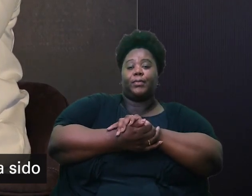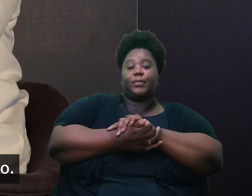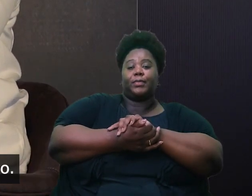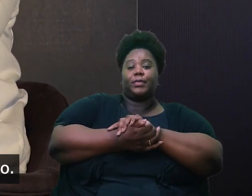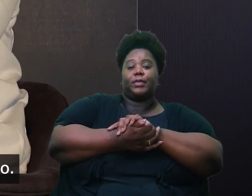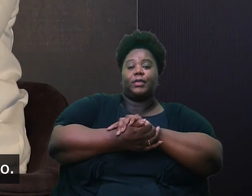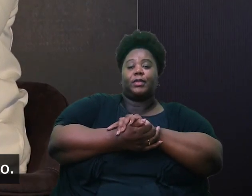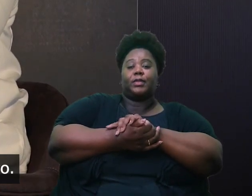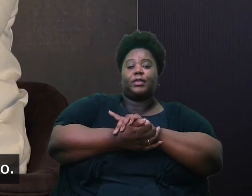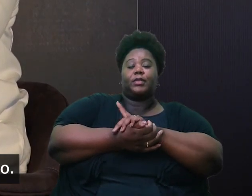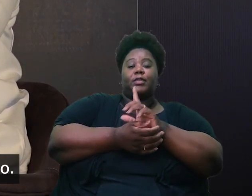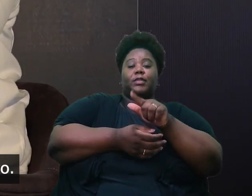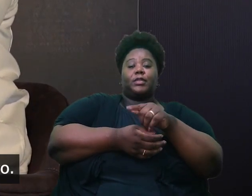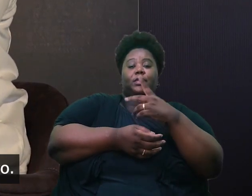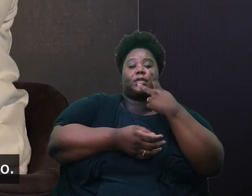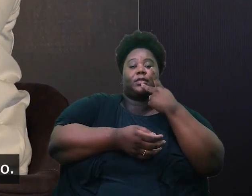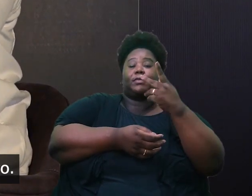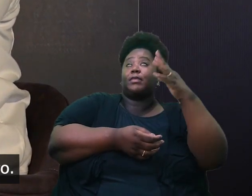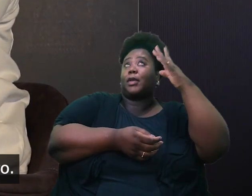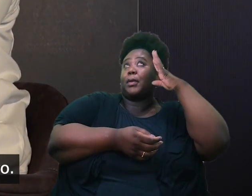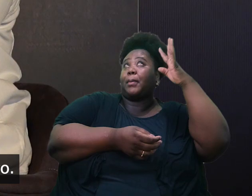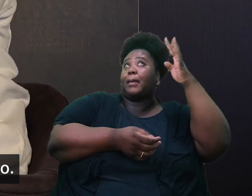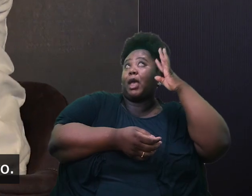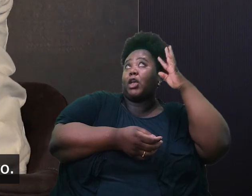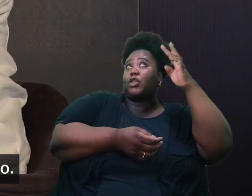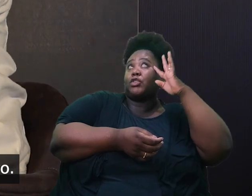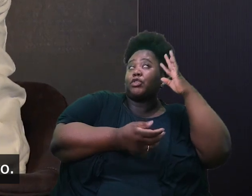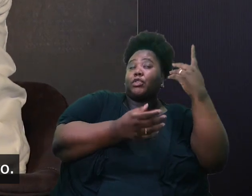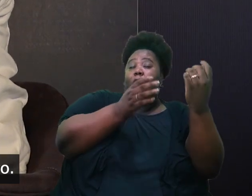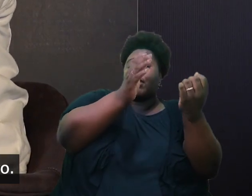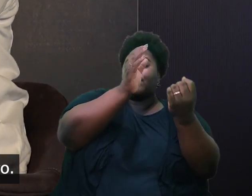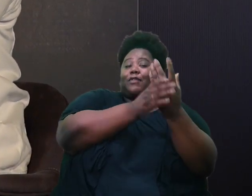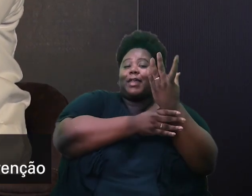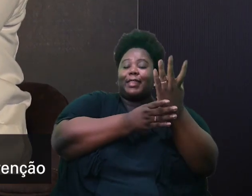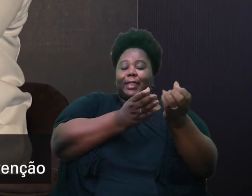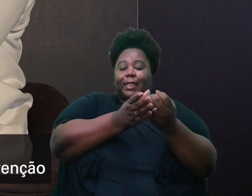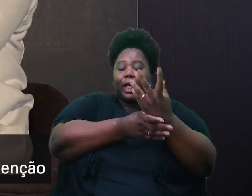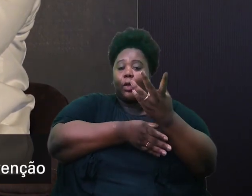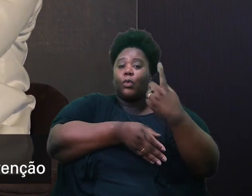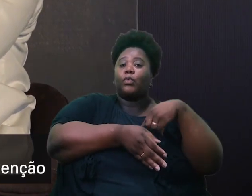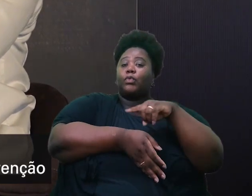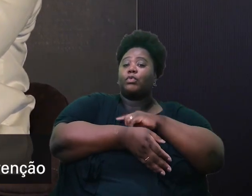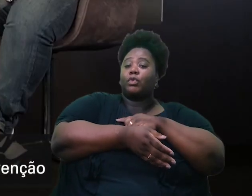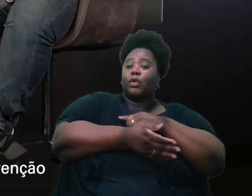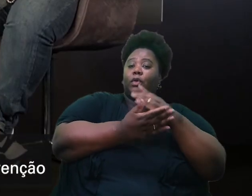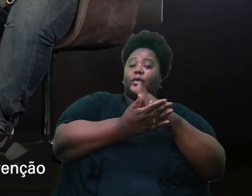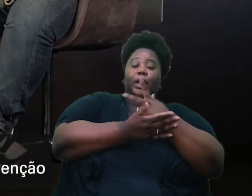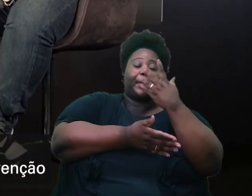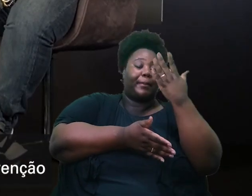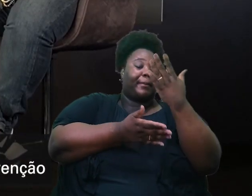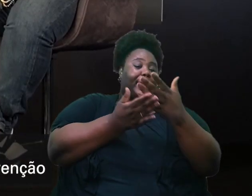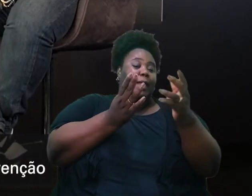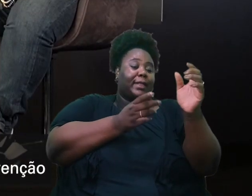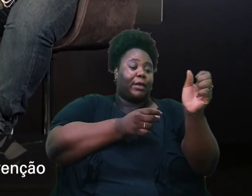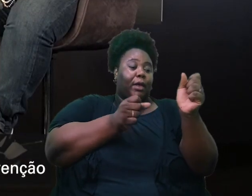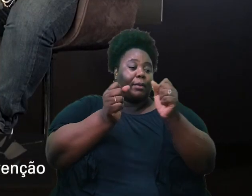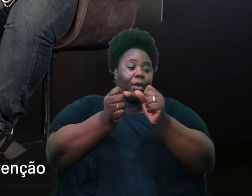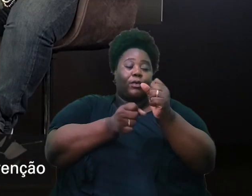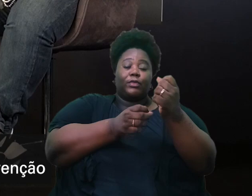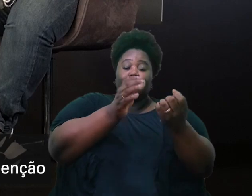teria sido chamado, enfim, de imaginativo, inventivo, e a gente muitas vezes perdeu a potência